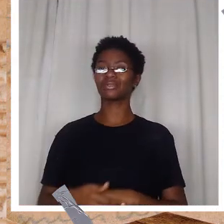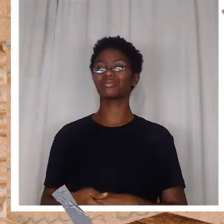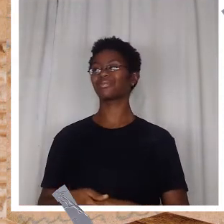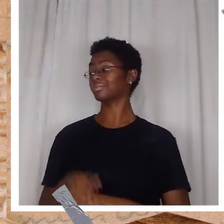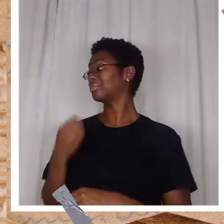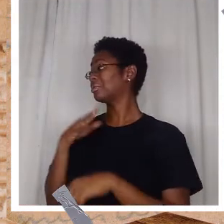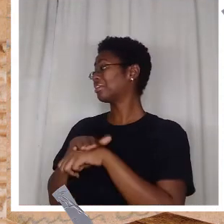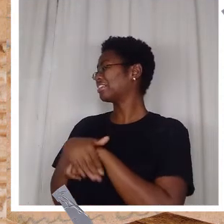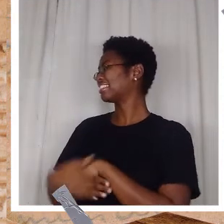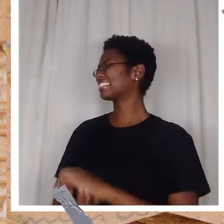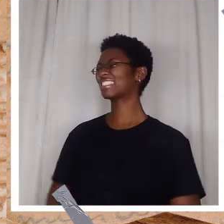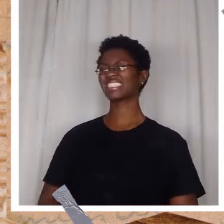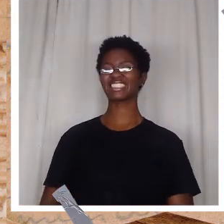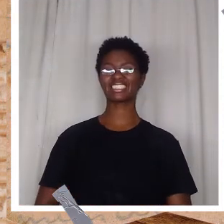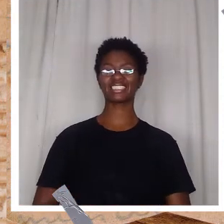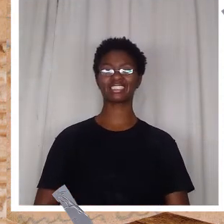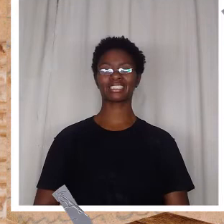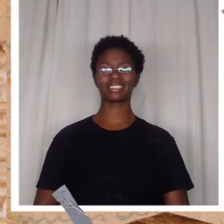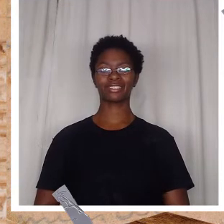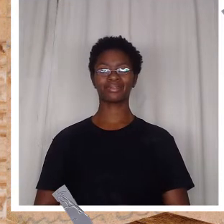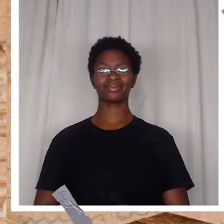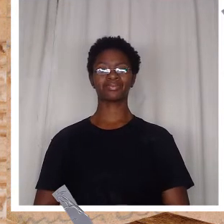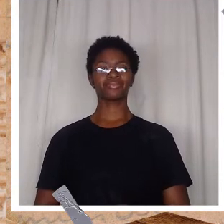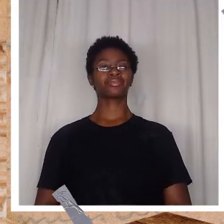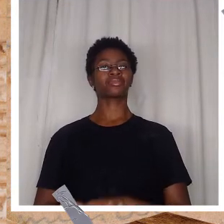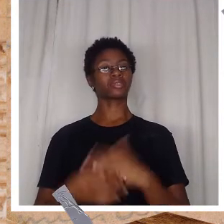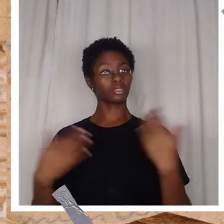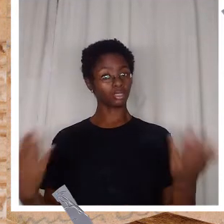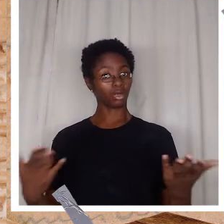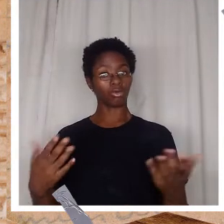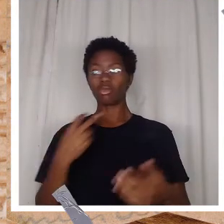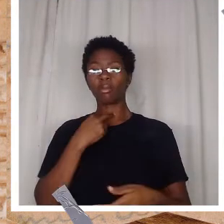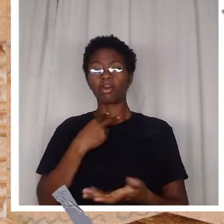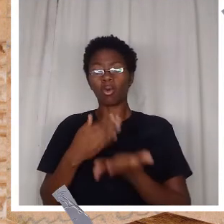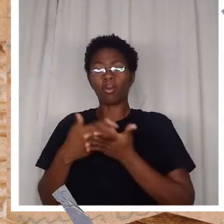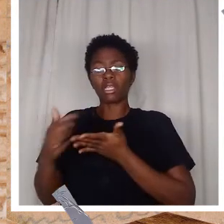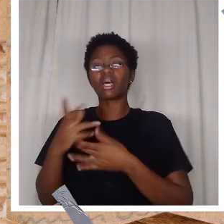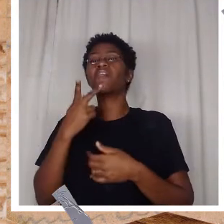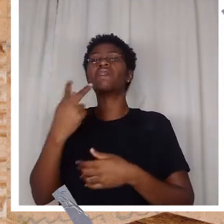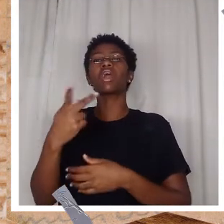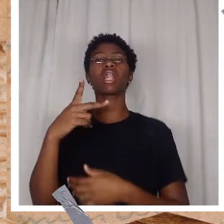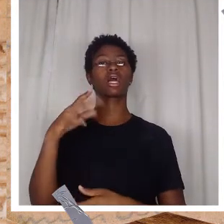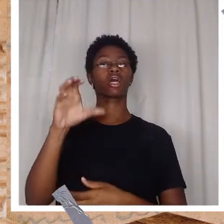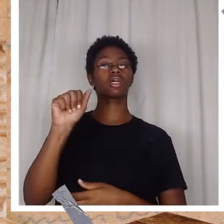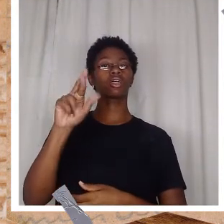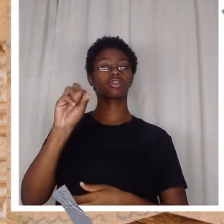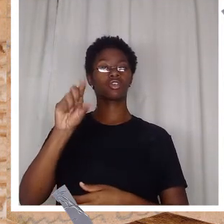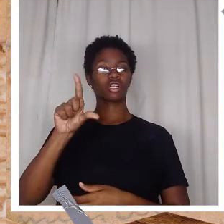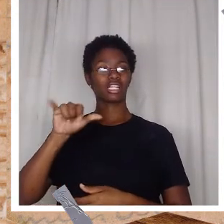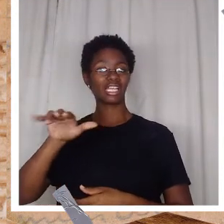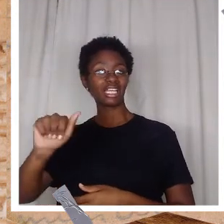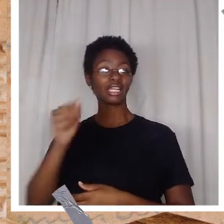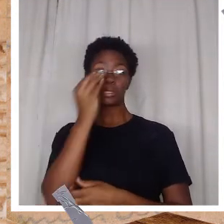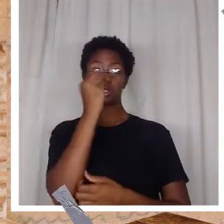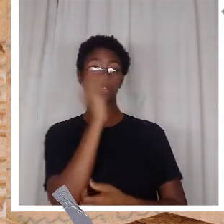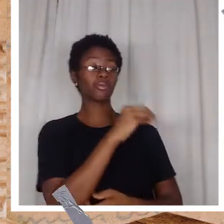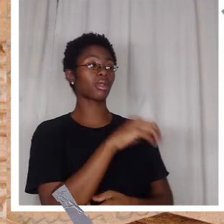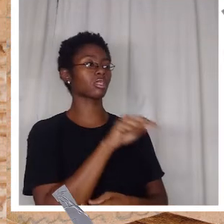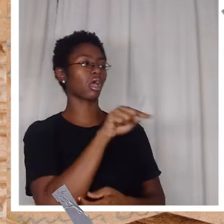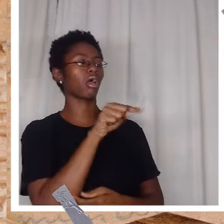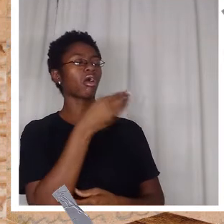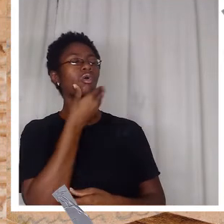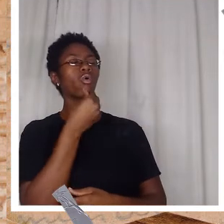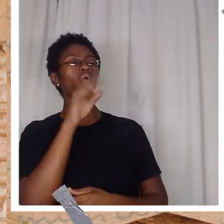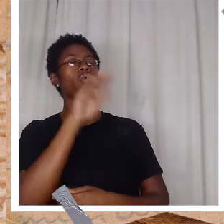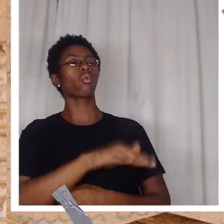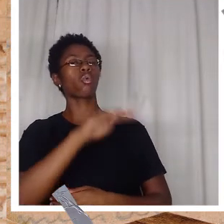Com certeza não podemos começar a falar de Carolina sem falar de João Pedro. E, de